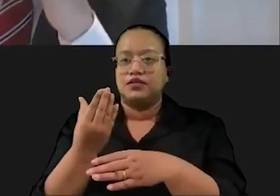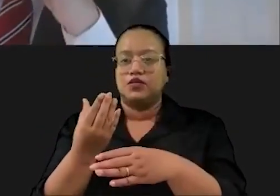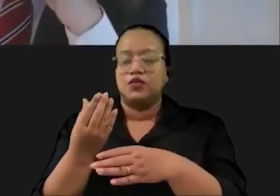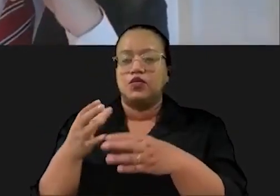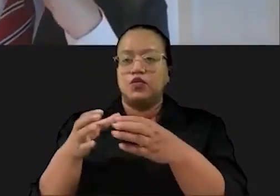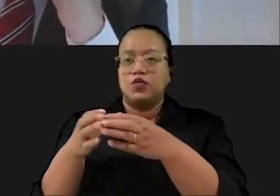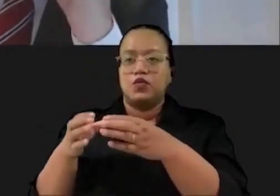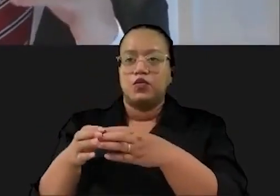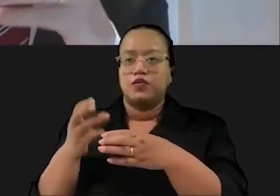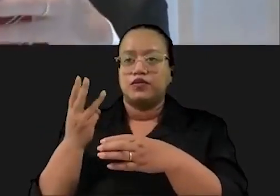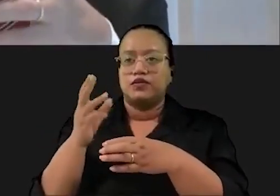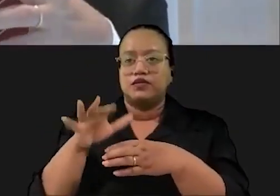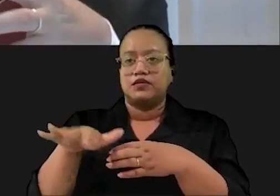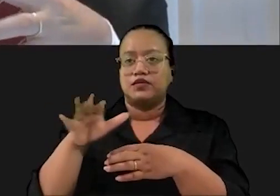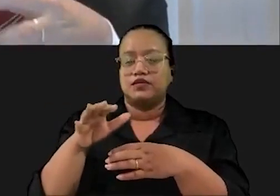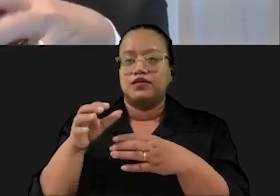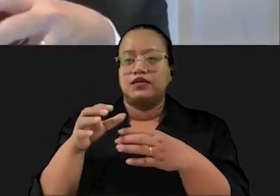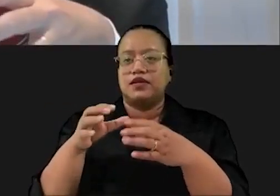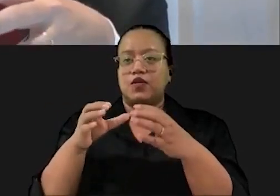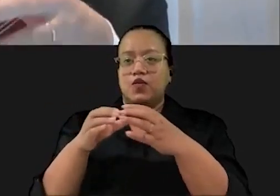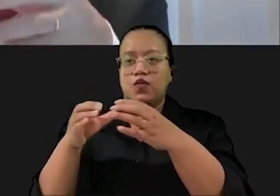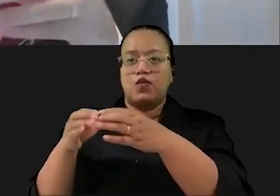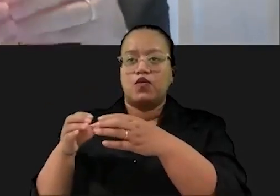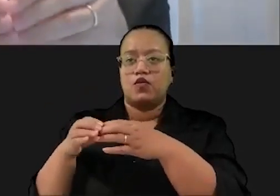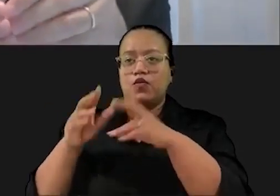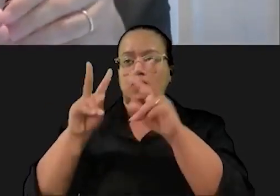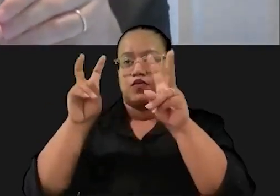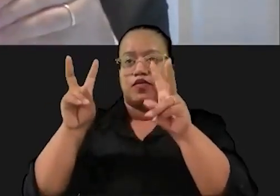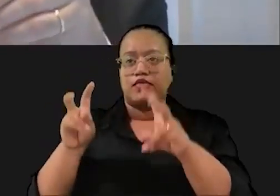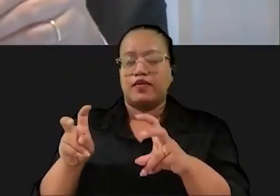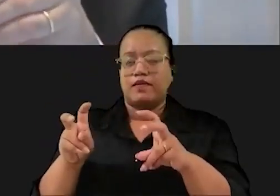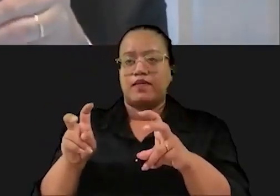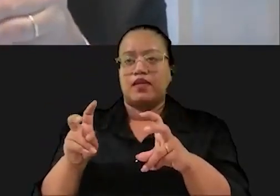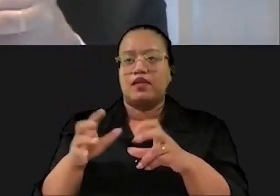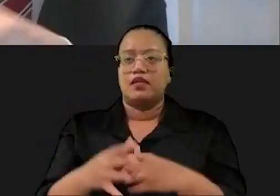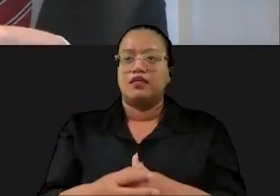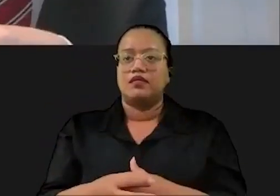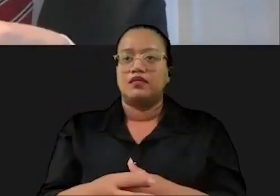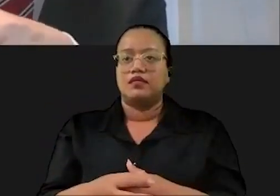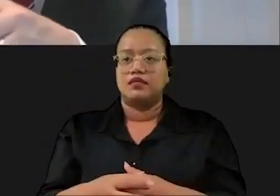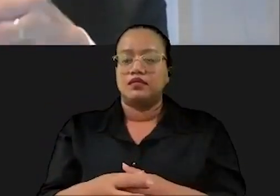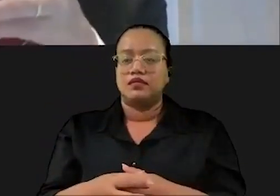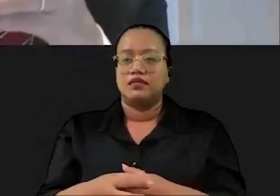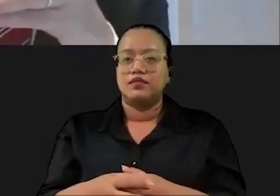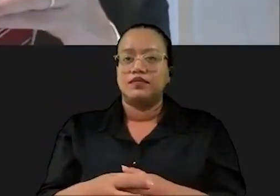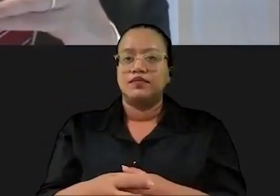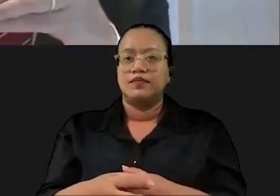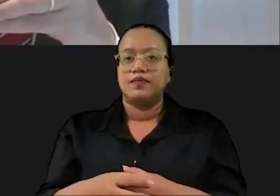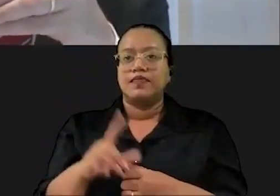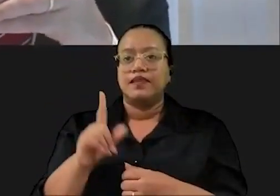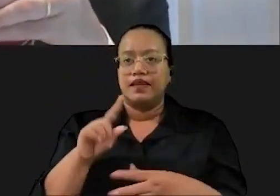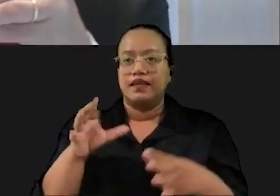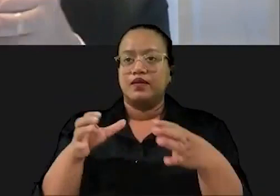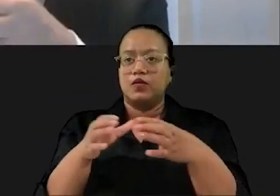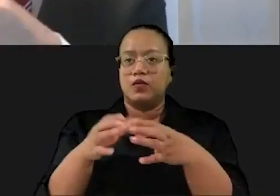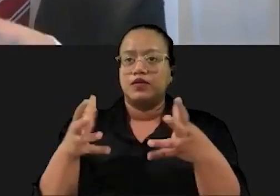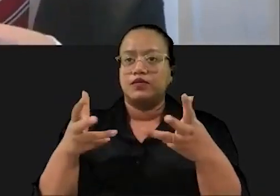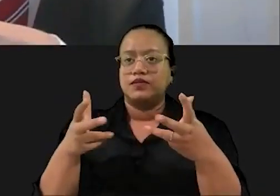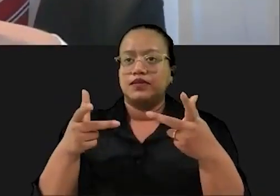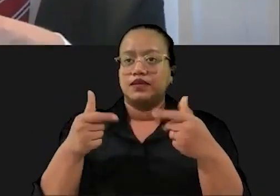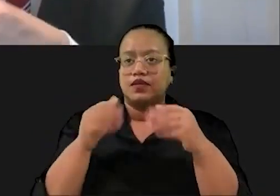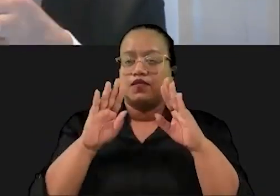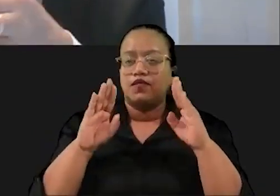aposentadoria especial, e são núcleos, além de especializados, desterritorializados, ou seja, frustraria